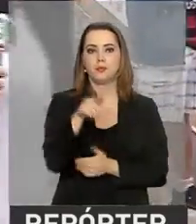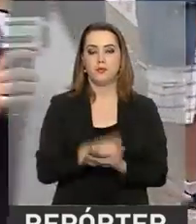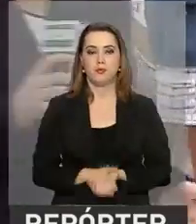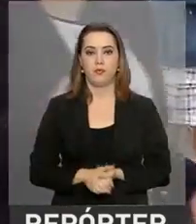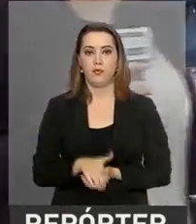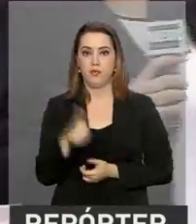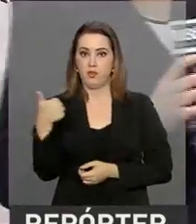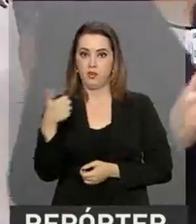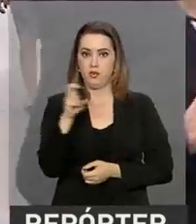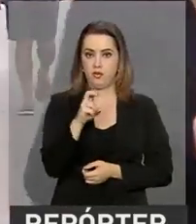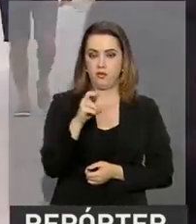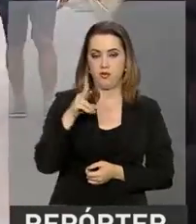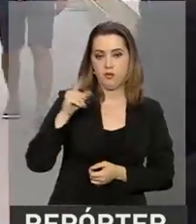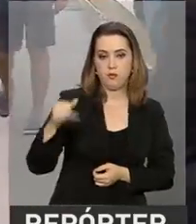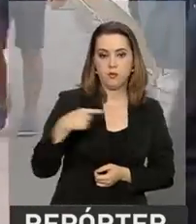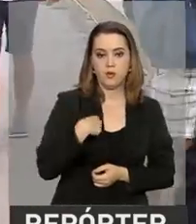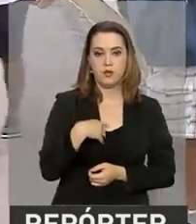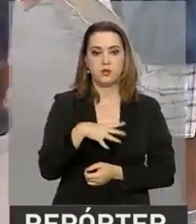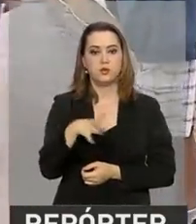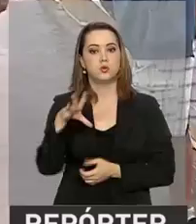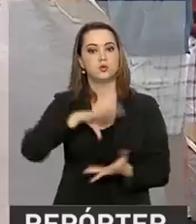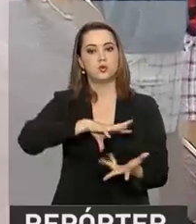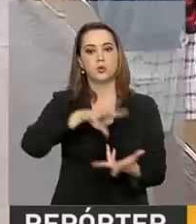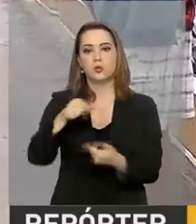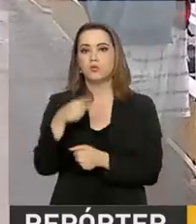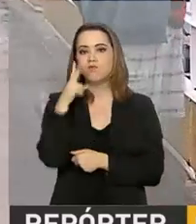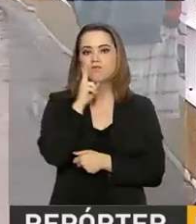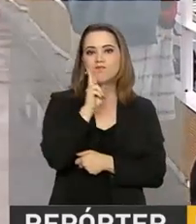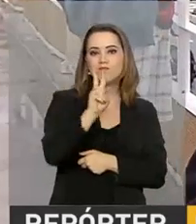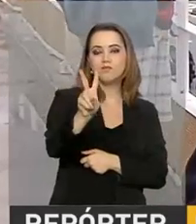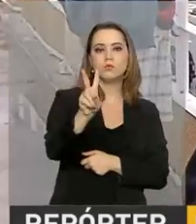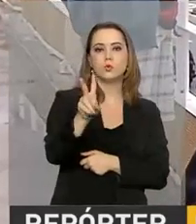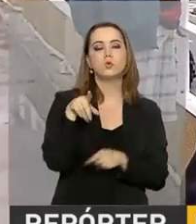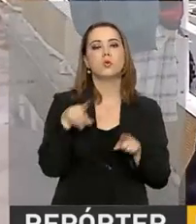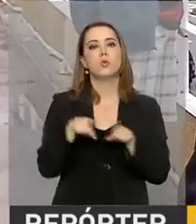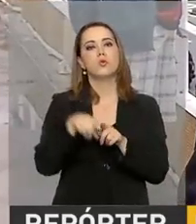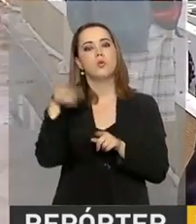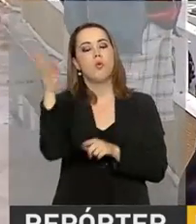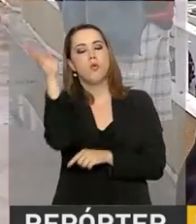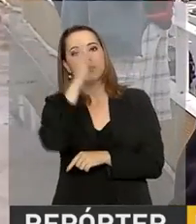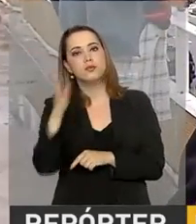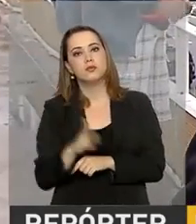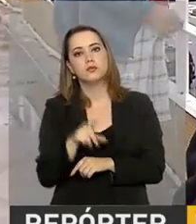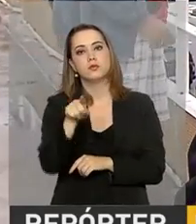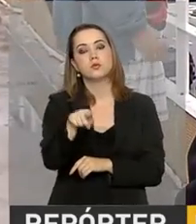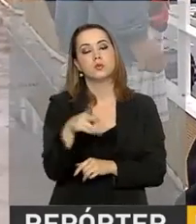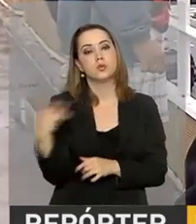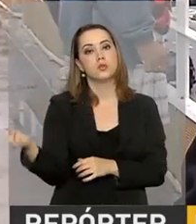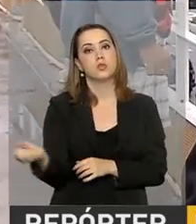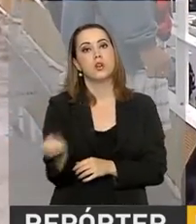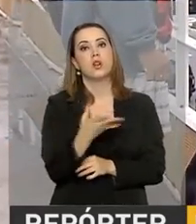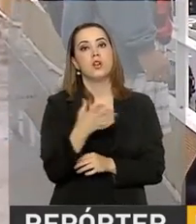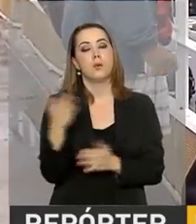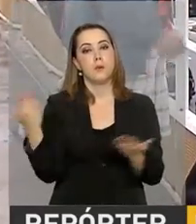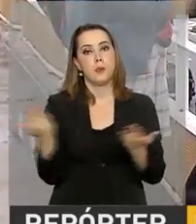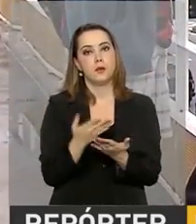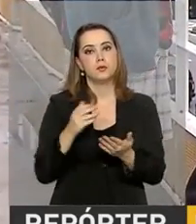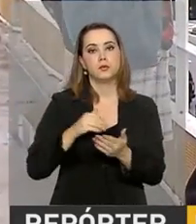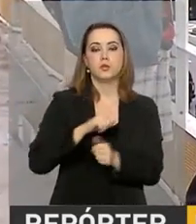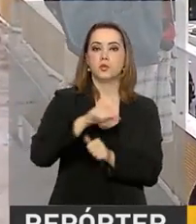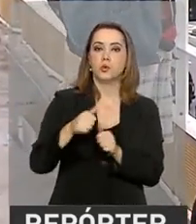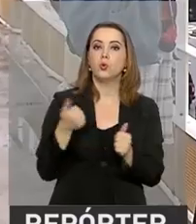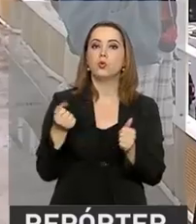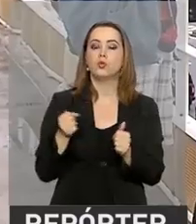mundo viu e ouviu falar do Brasil. Agora um novo ciclo começa, um legado para o esporte